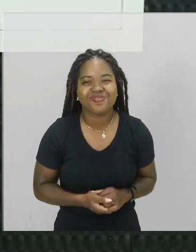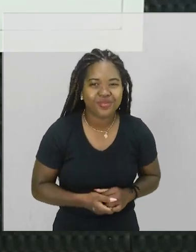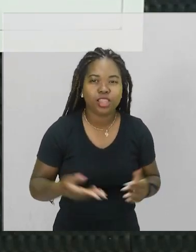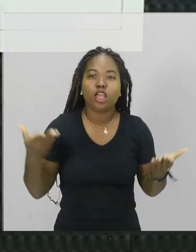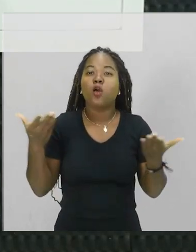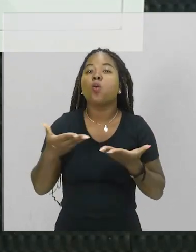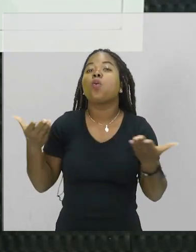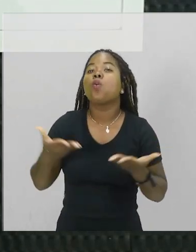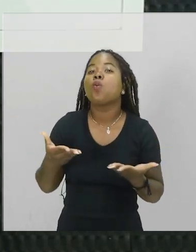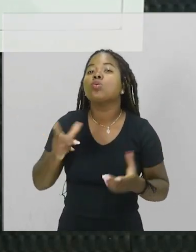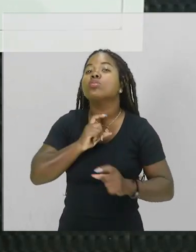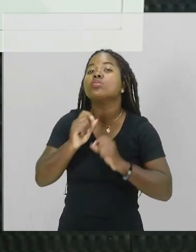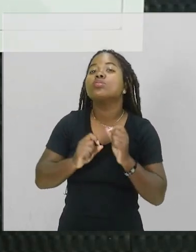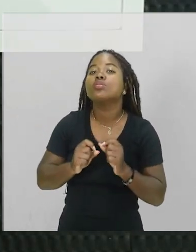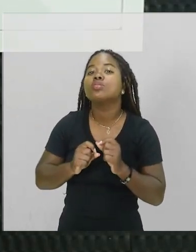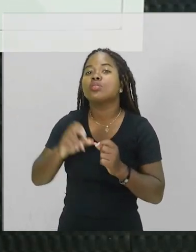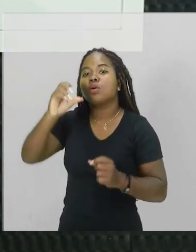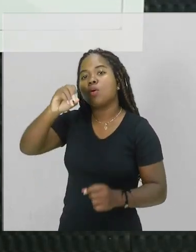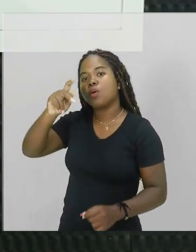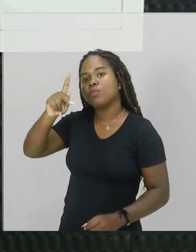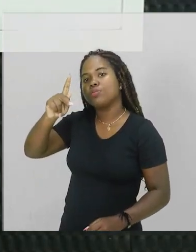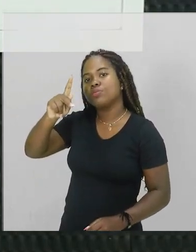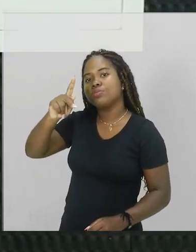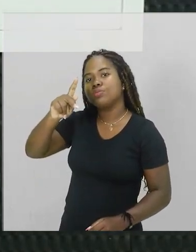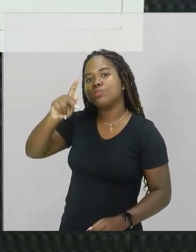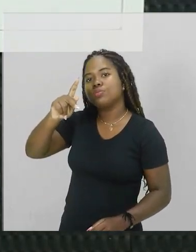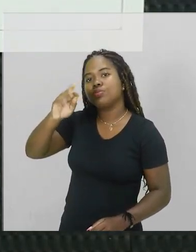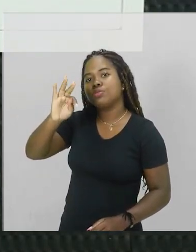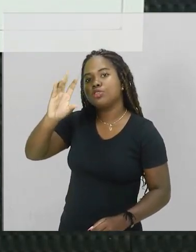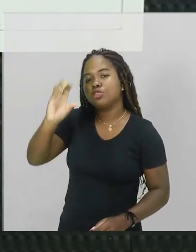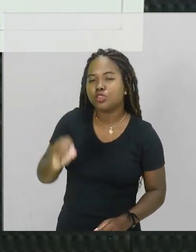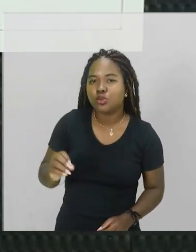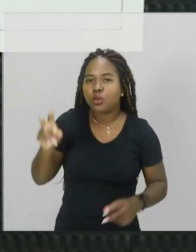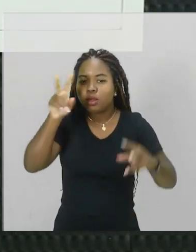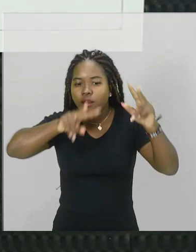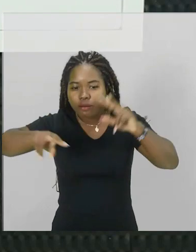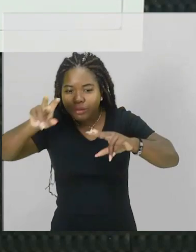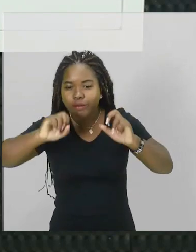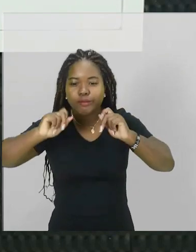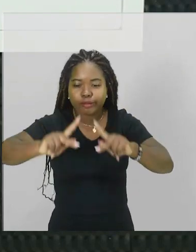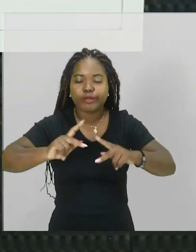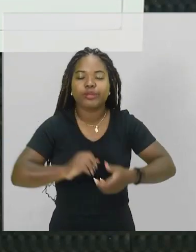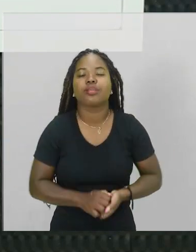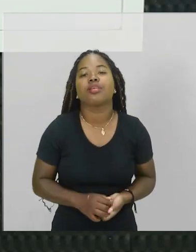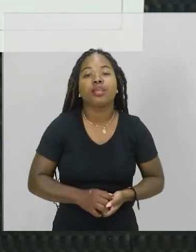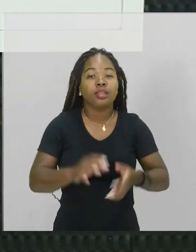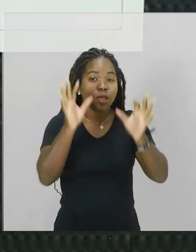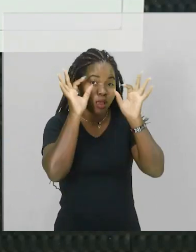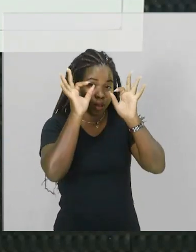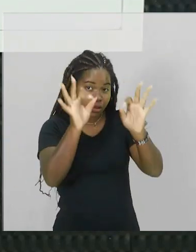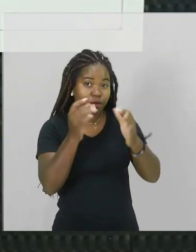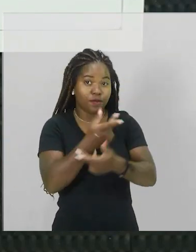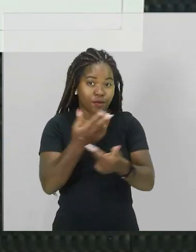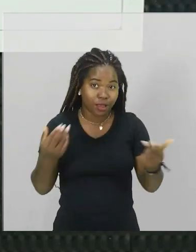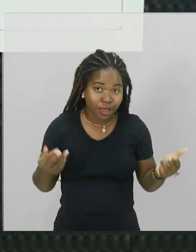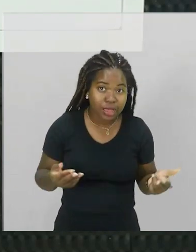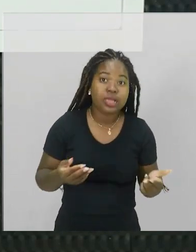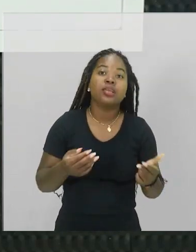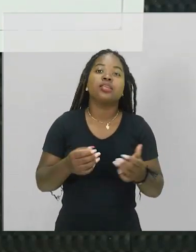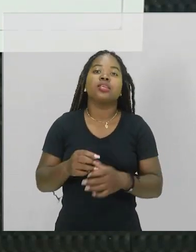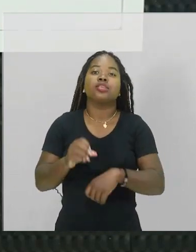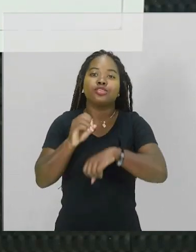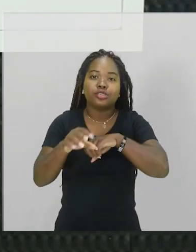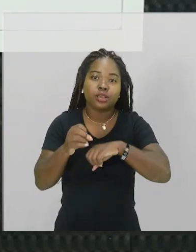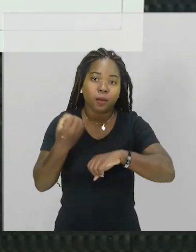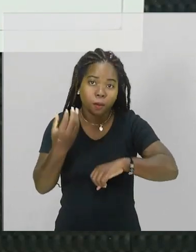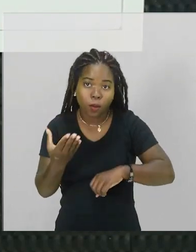Hoje, instrumentos ópticos e óptica da visão. Então, ficar ligadinho, muita dica bacana, né? Papel,